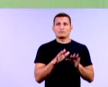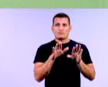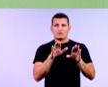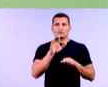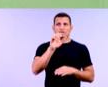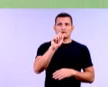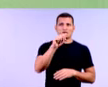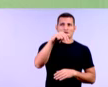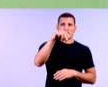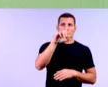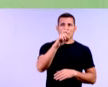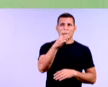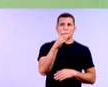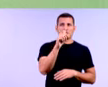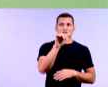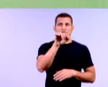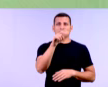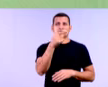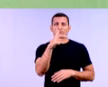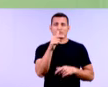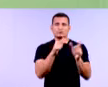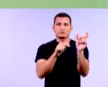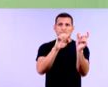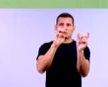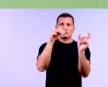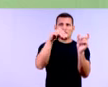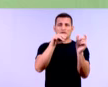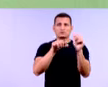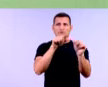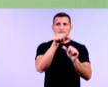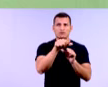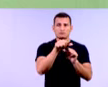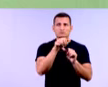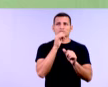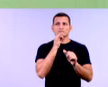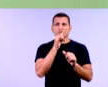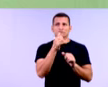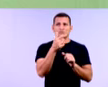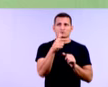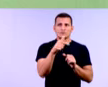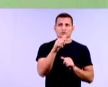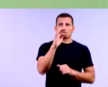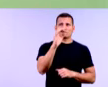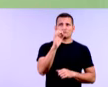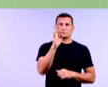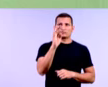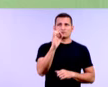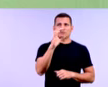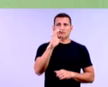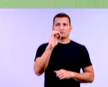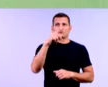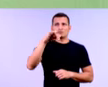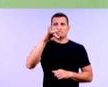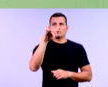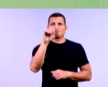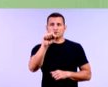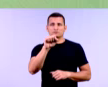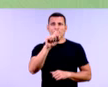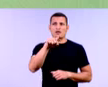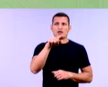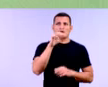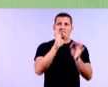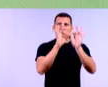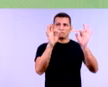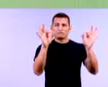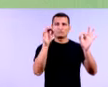tenho o EM para modificar, que não vai permitir. Então, se eu não tenho as fotocópias, Está no feminino está no e no feminino